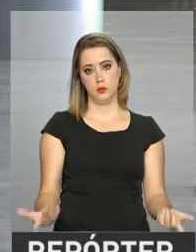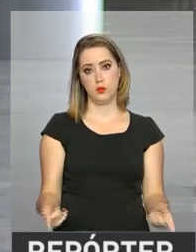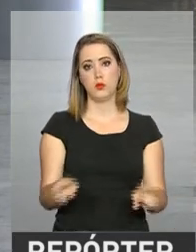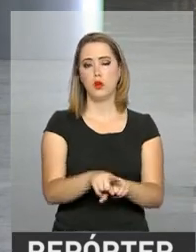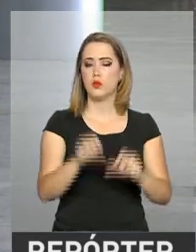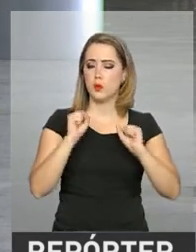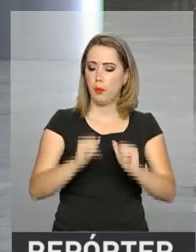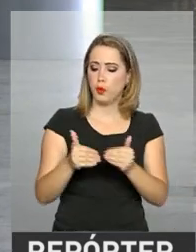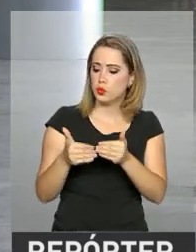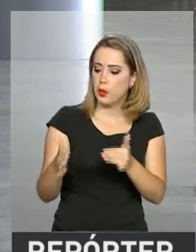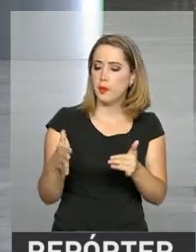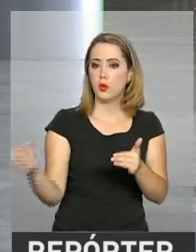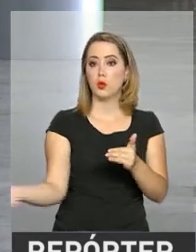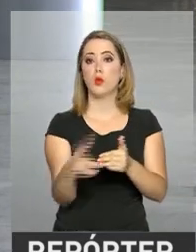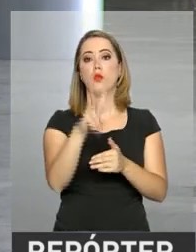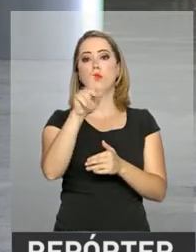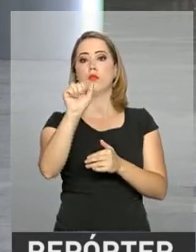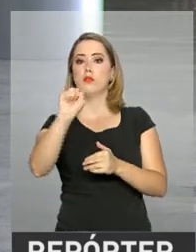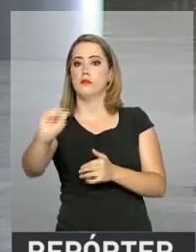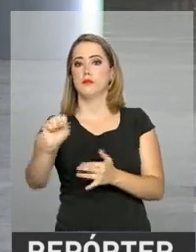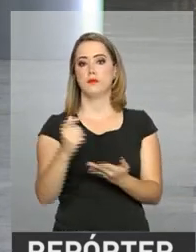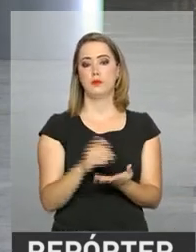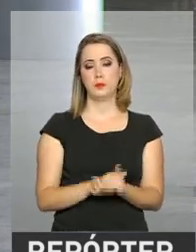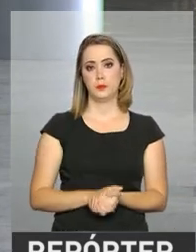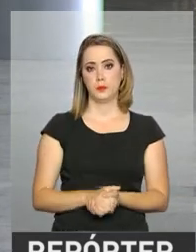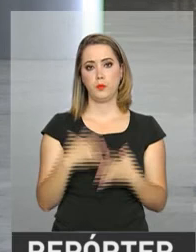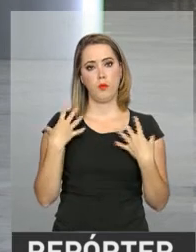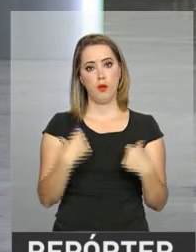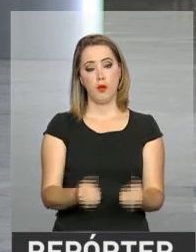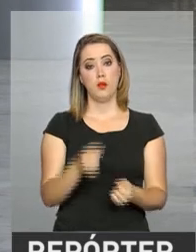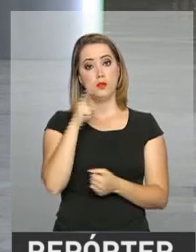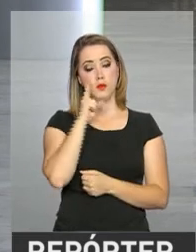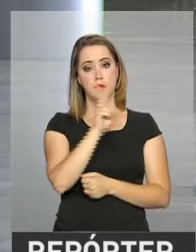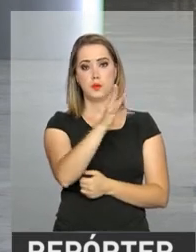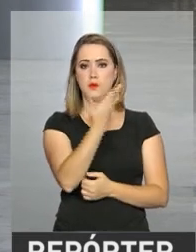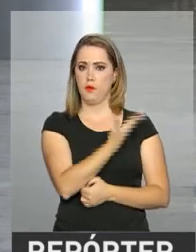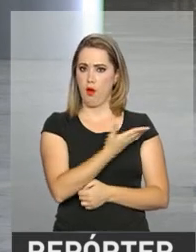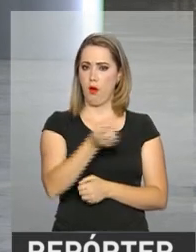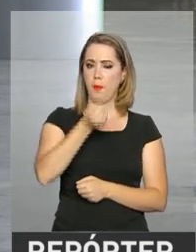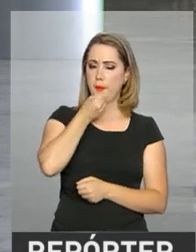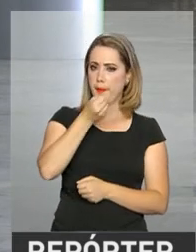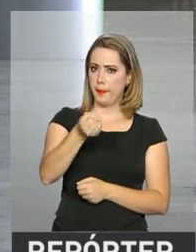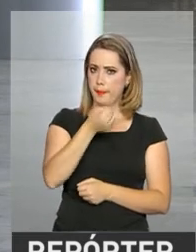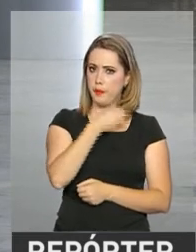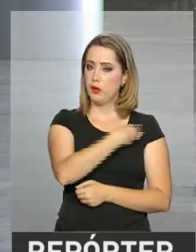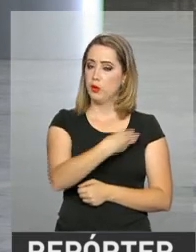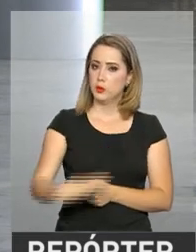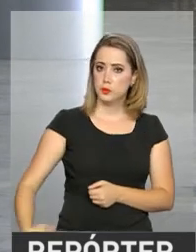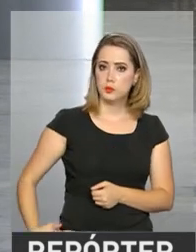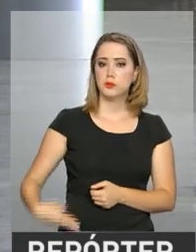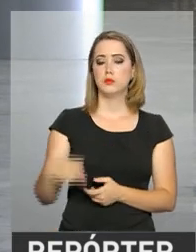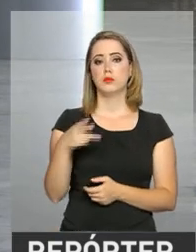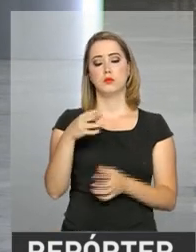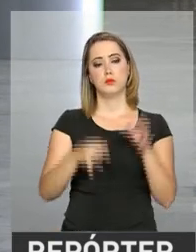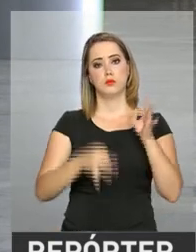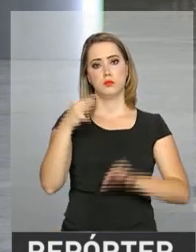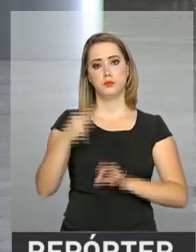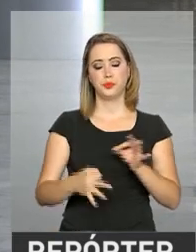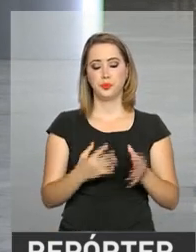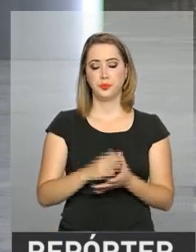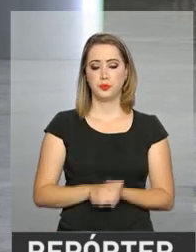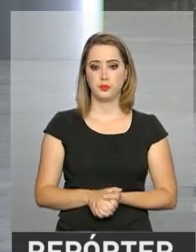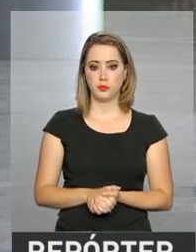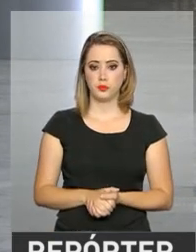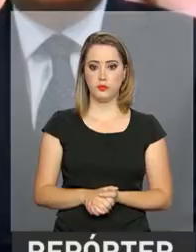a abertura de novas vagas no sistema. Vamos acompanhar agora um trecho da entrevista do ministro Alexandre de Moraes em Manaus.